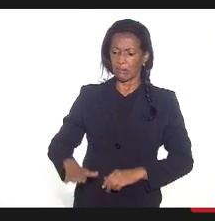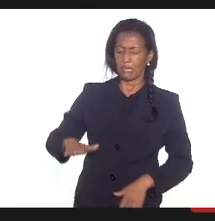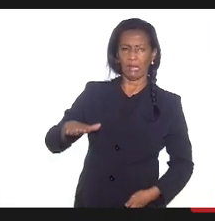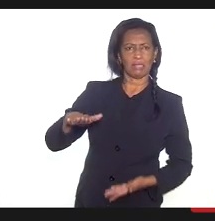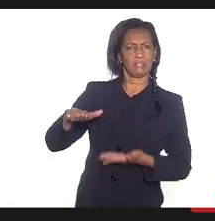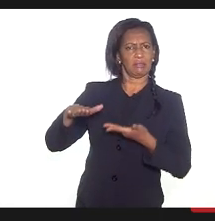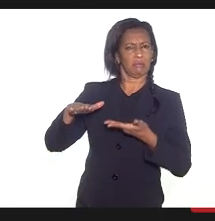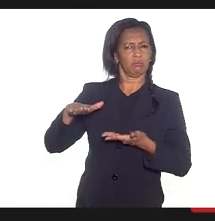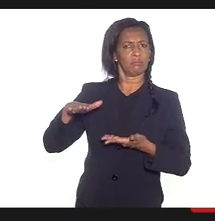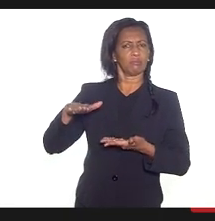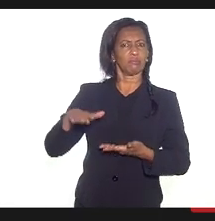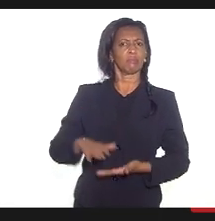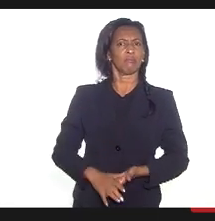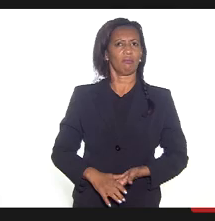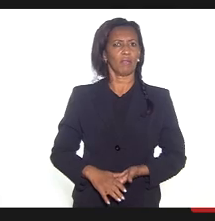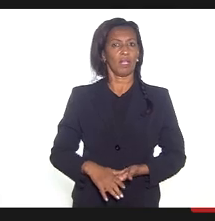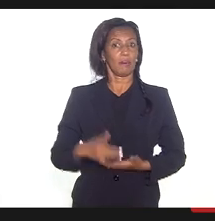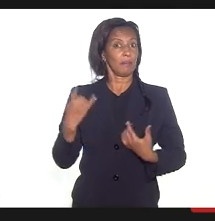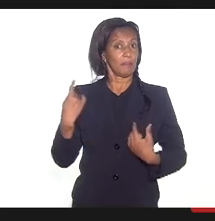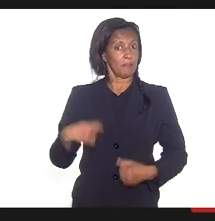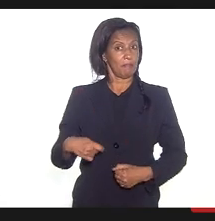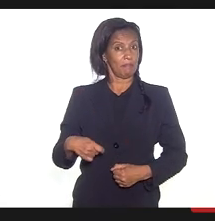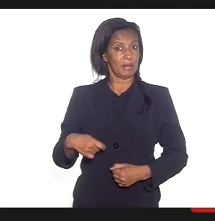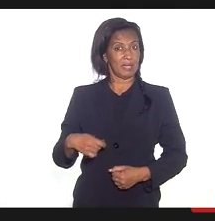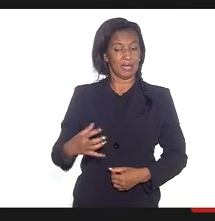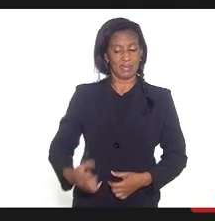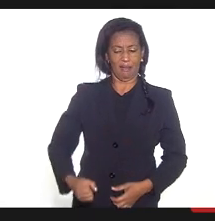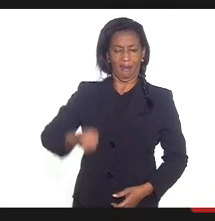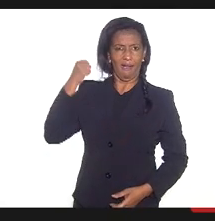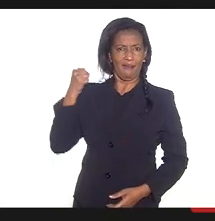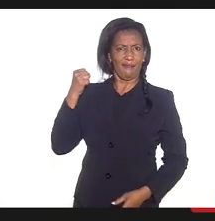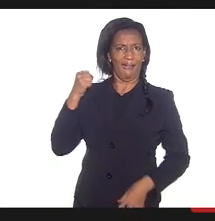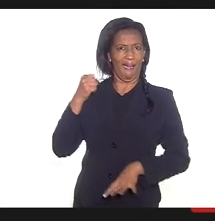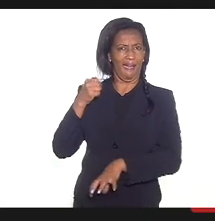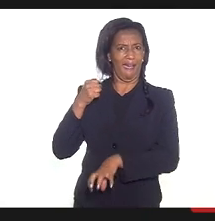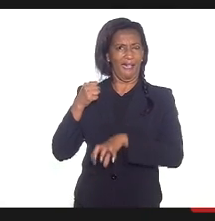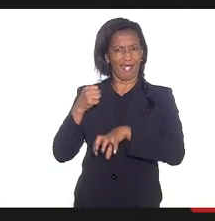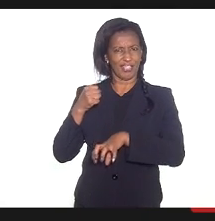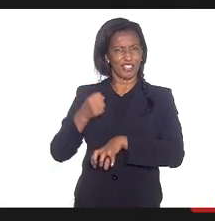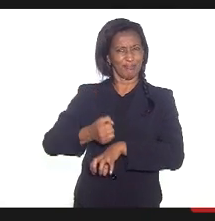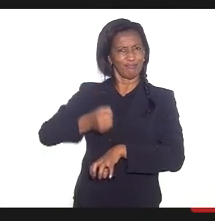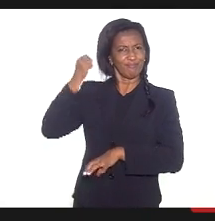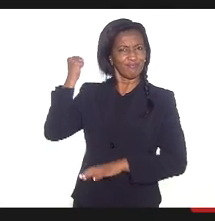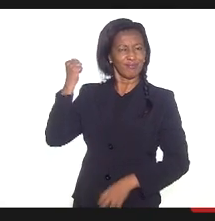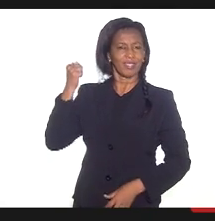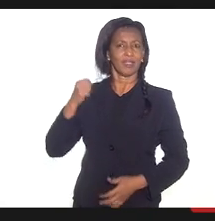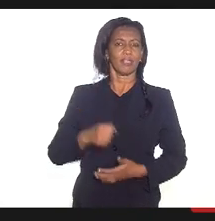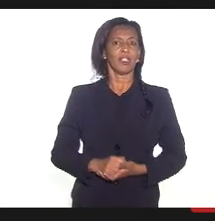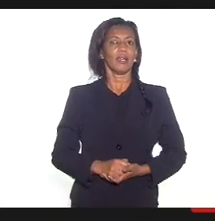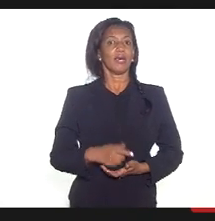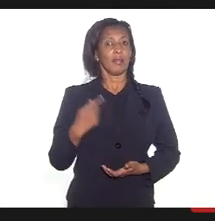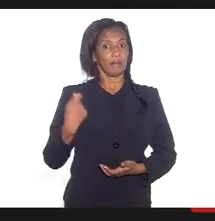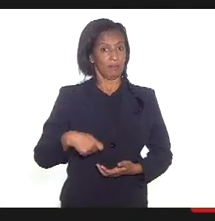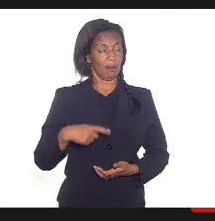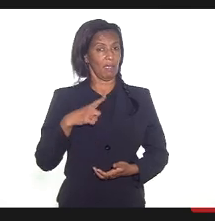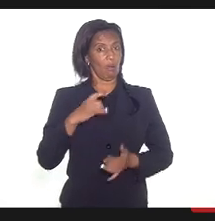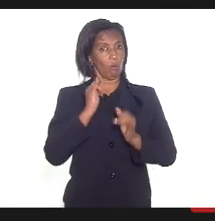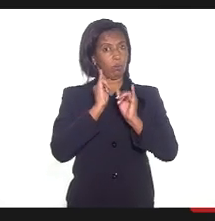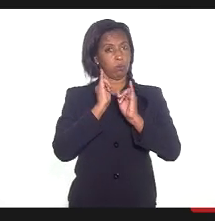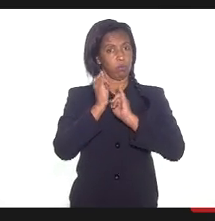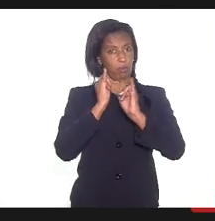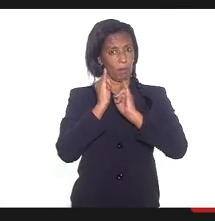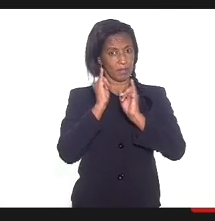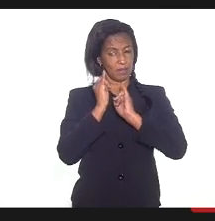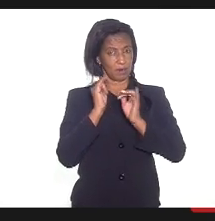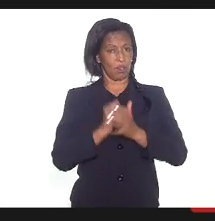né? É necessário matar na raiz. Então, eu tenho aqui alguns dados estatísticos, porque